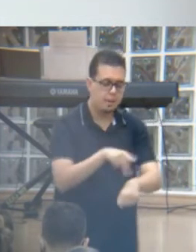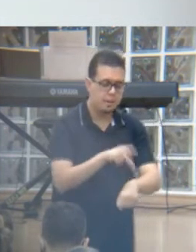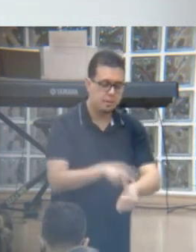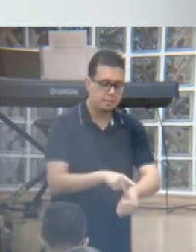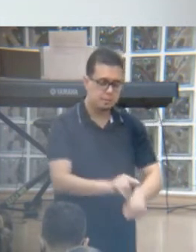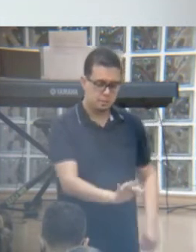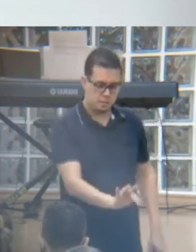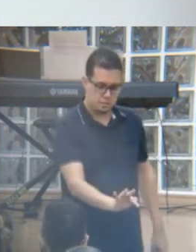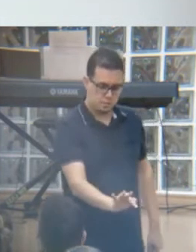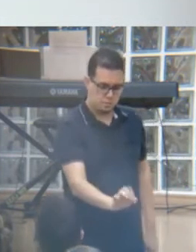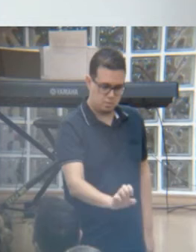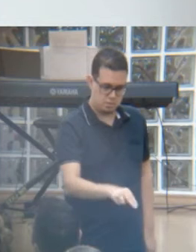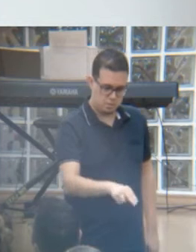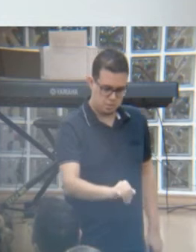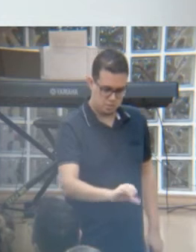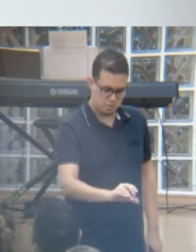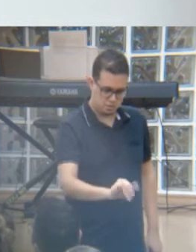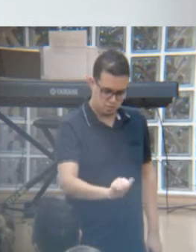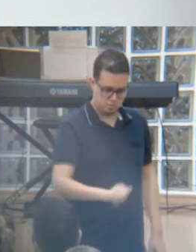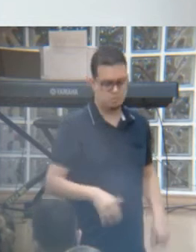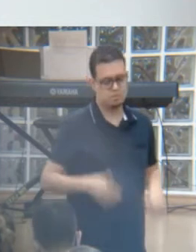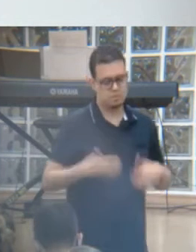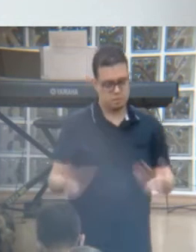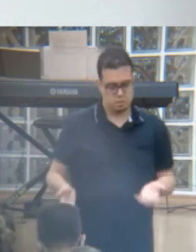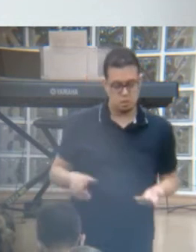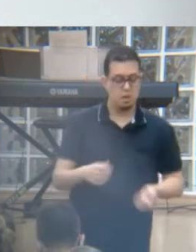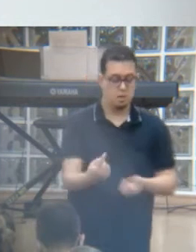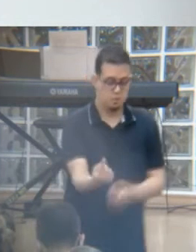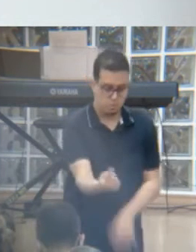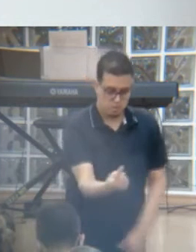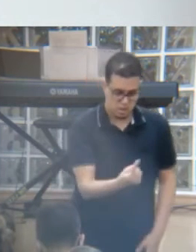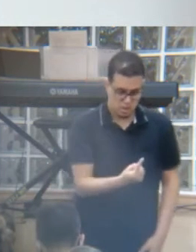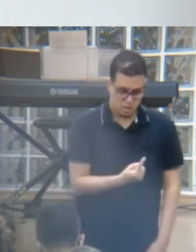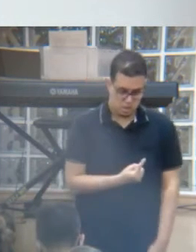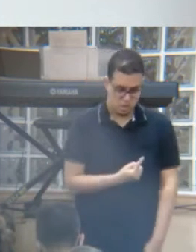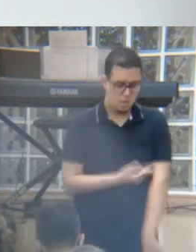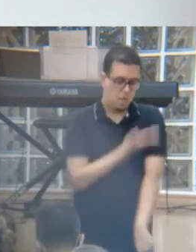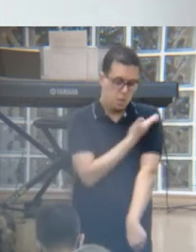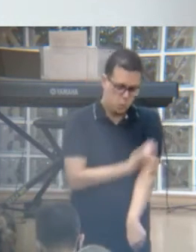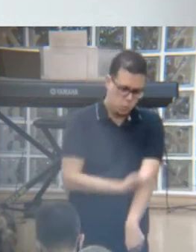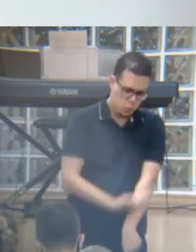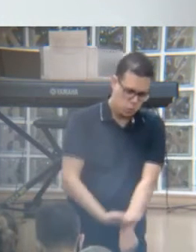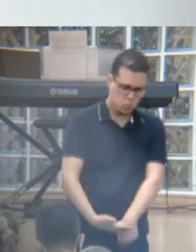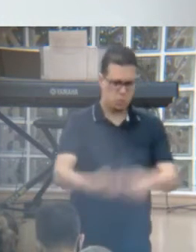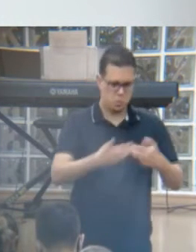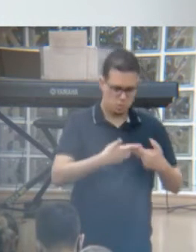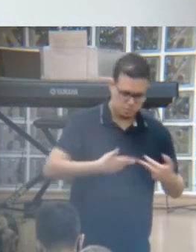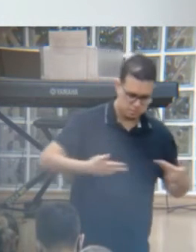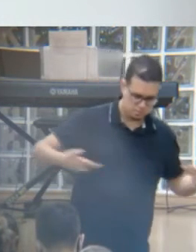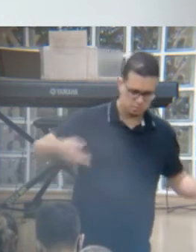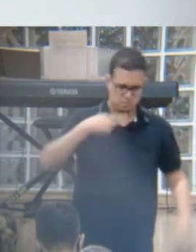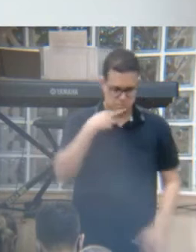seus costumes, seus impropérios, as suas rebeldias,